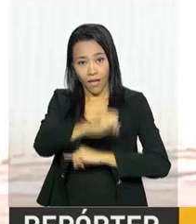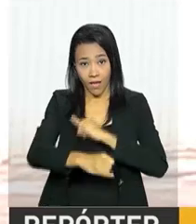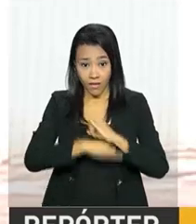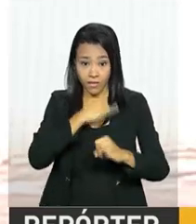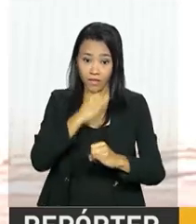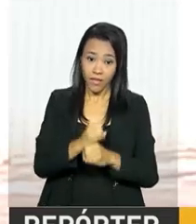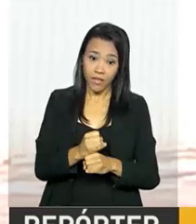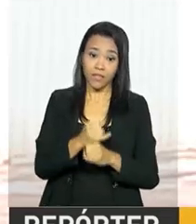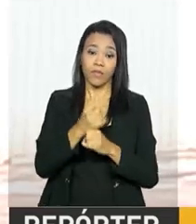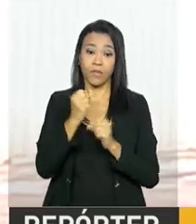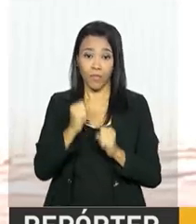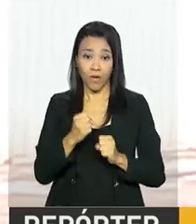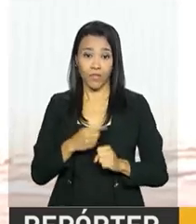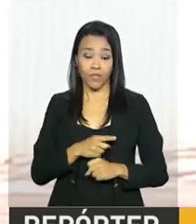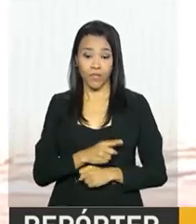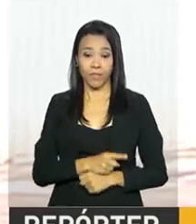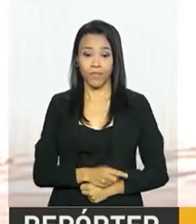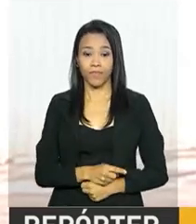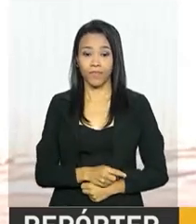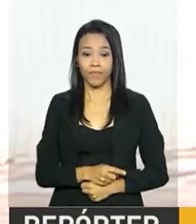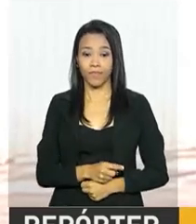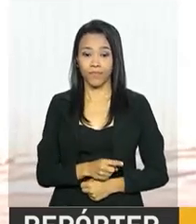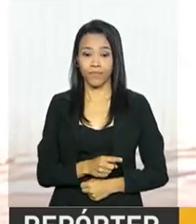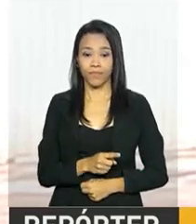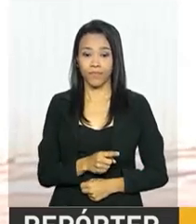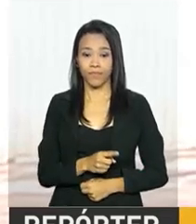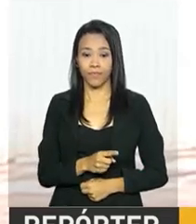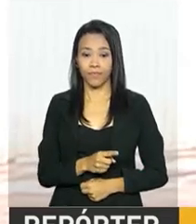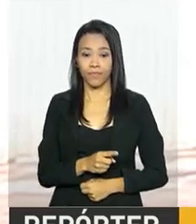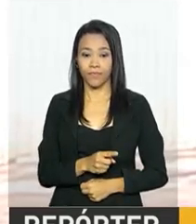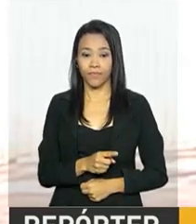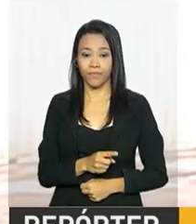e tracin spu.planejamento.gov.br